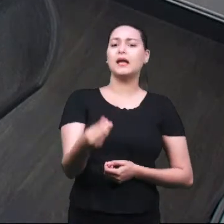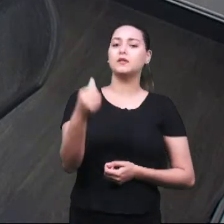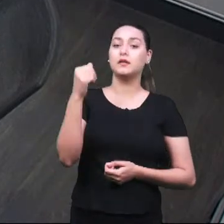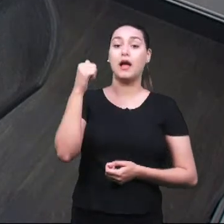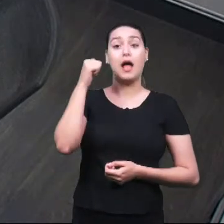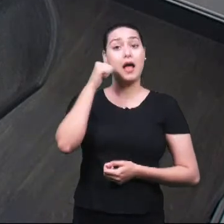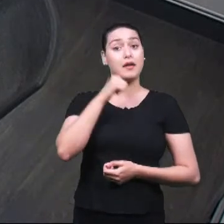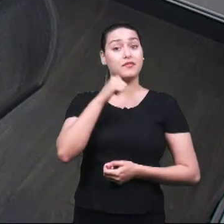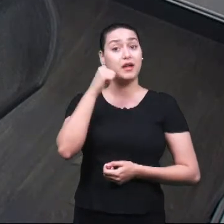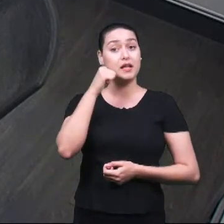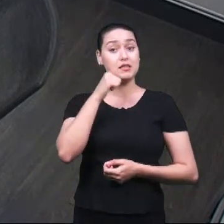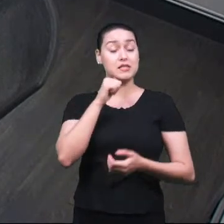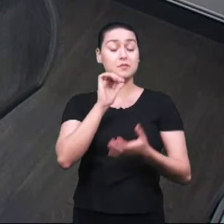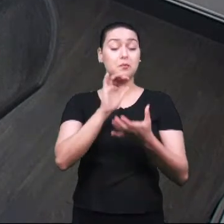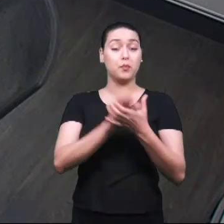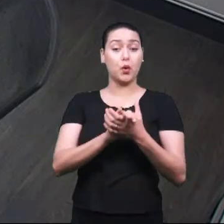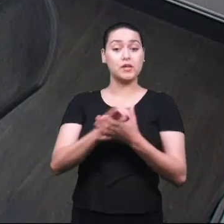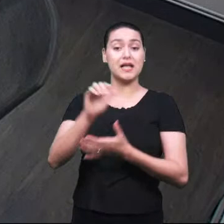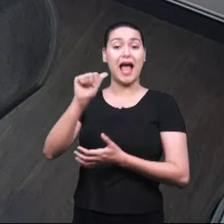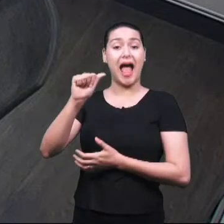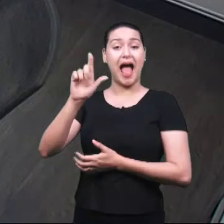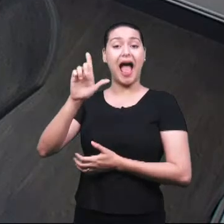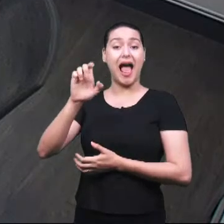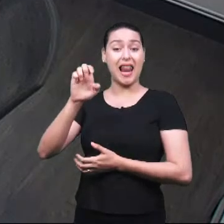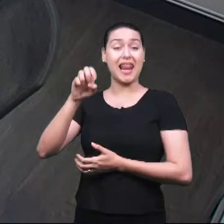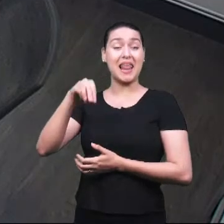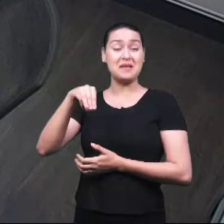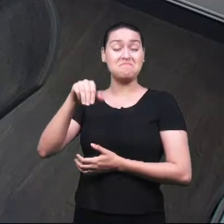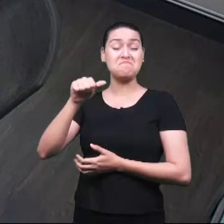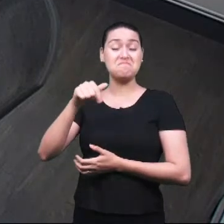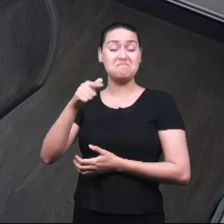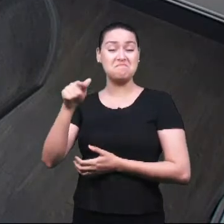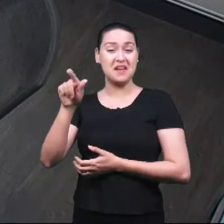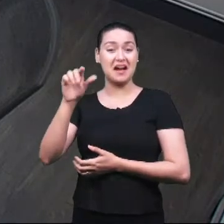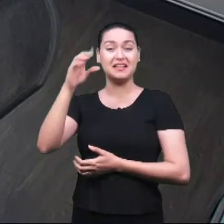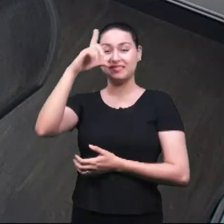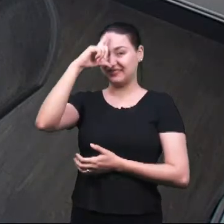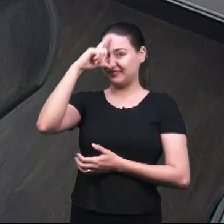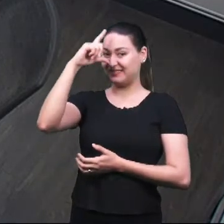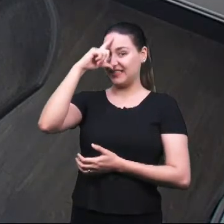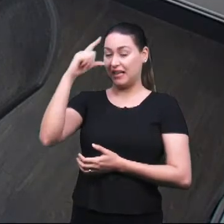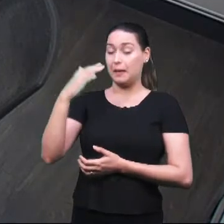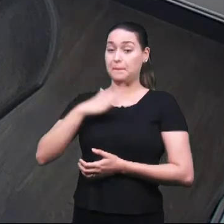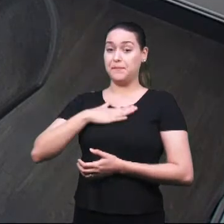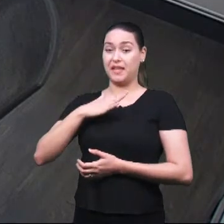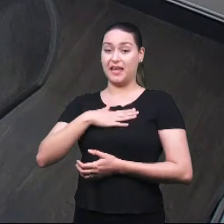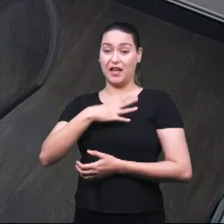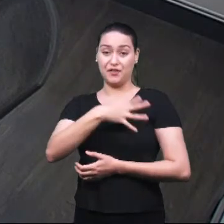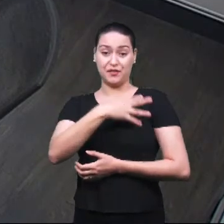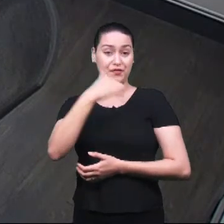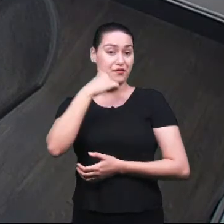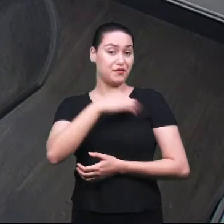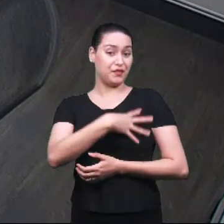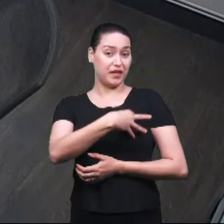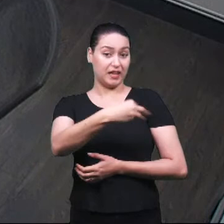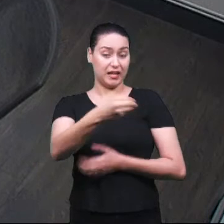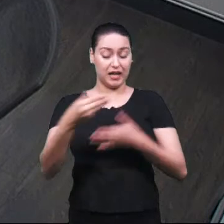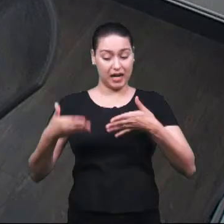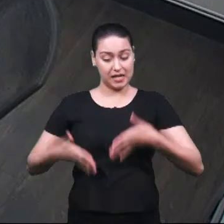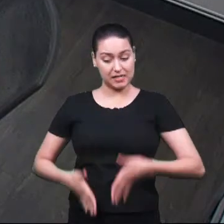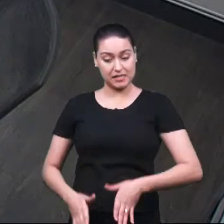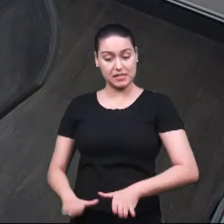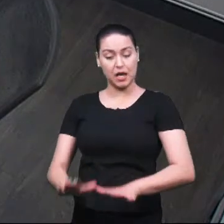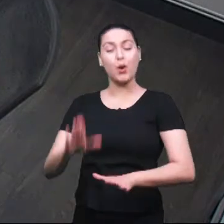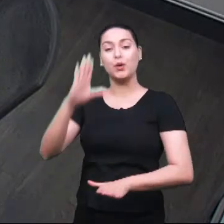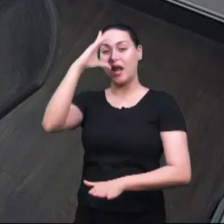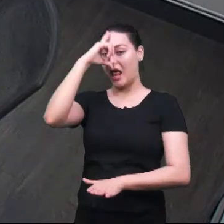é alemã. A nacionalidade alemã. Nacionalidade alemã. Minha filha é alemã, minha filha nasceu em Hamburgo. Olha só. Na cidade de